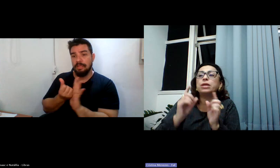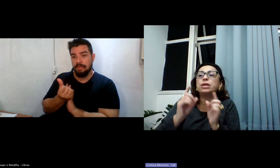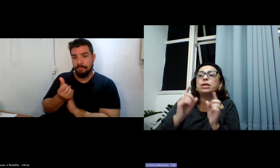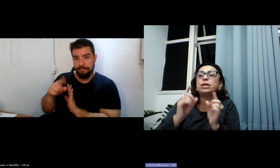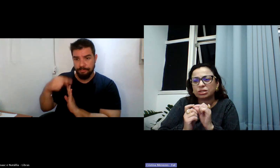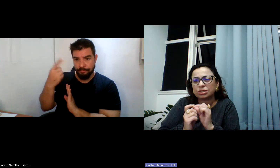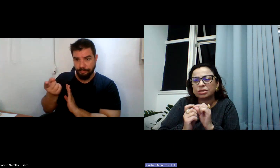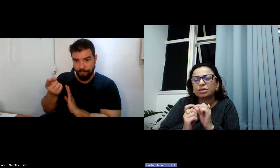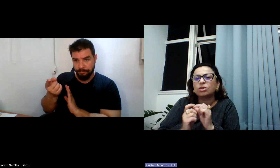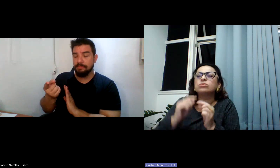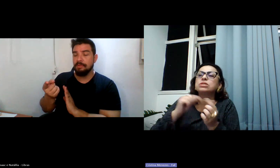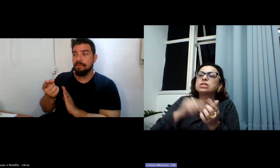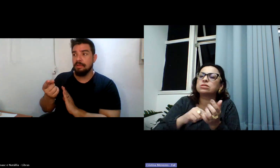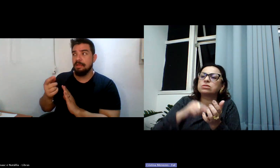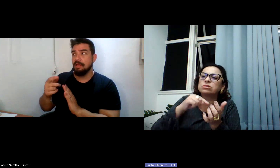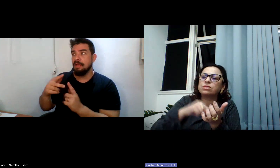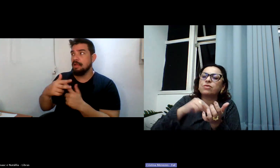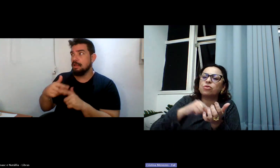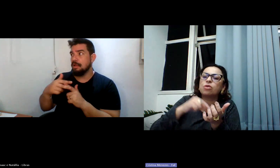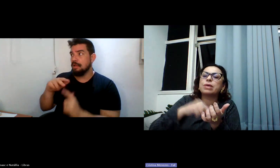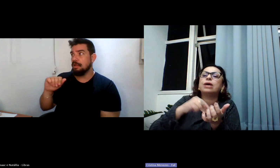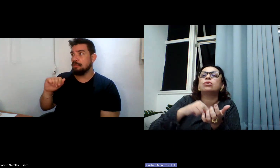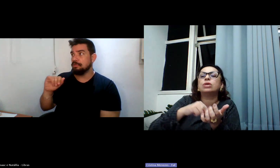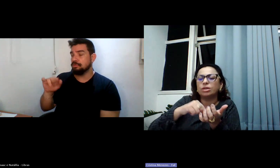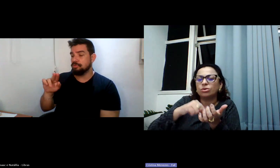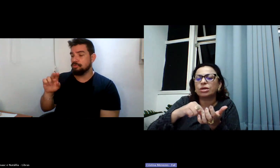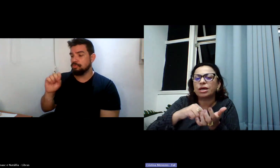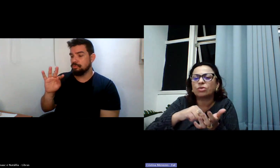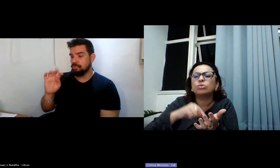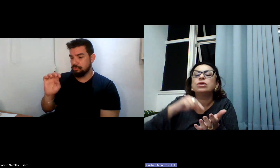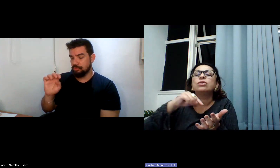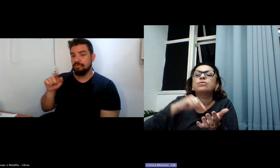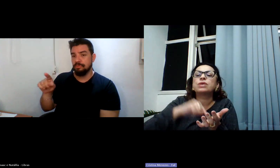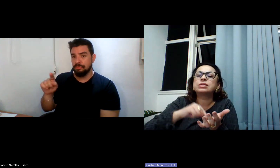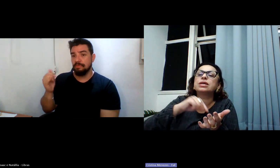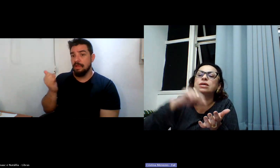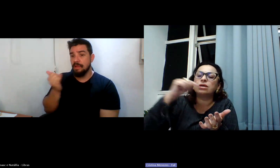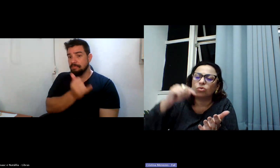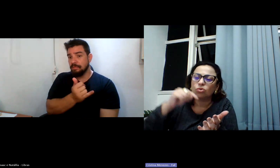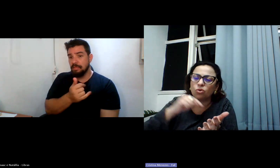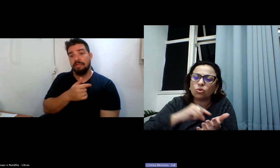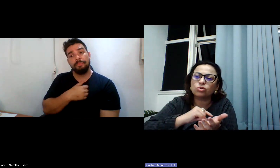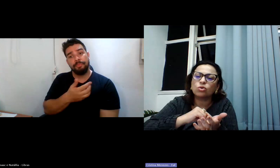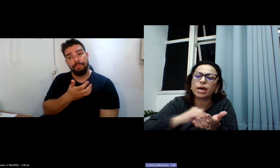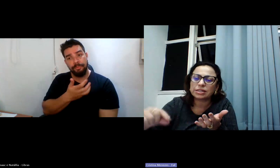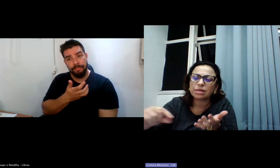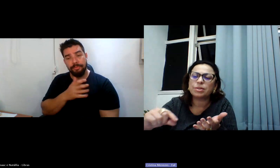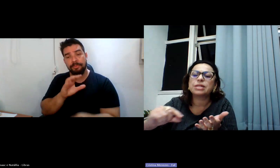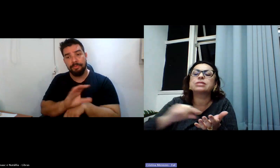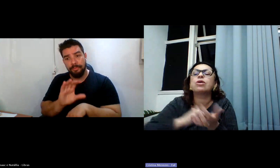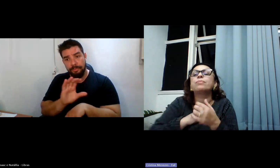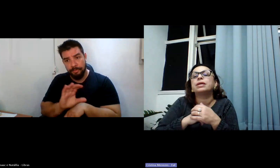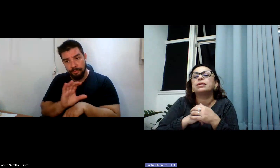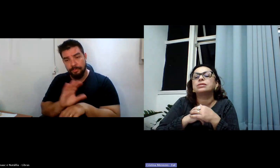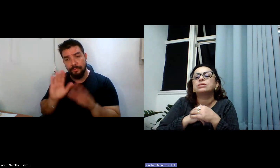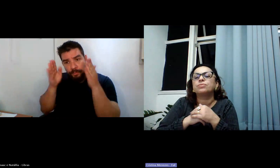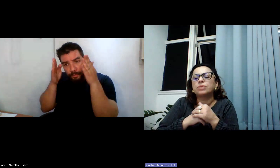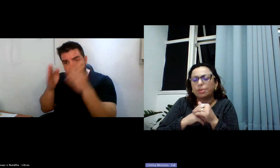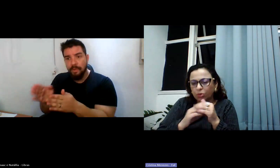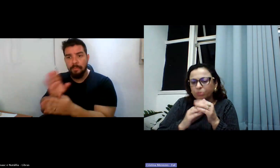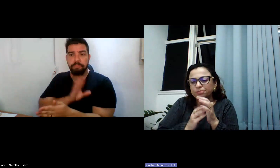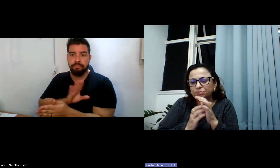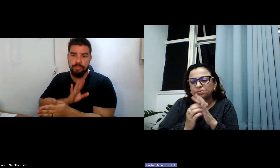de ajustes, você vai informar, olha, eu quero fazer o curso com esta habilitação